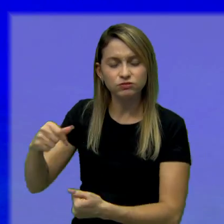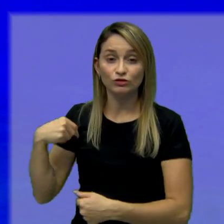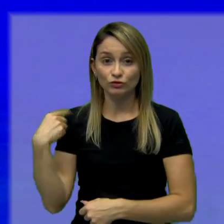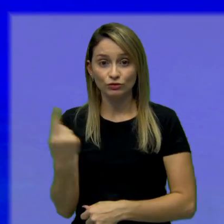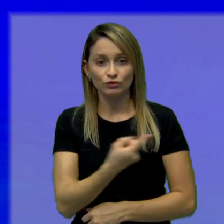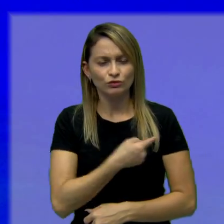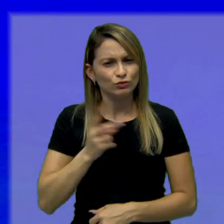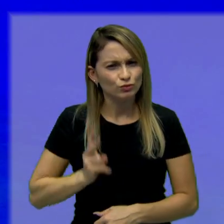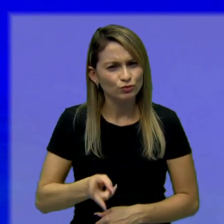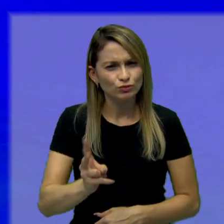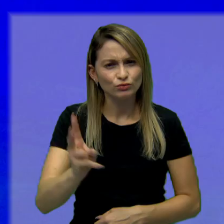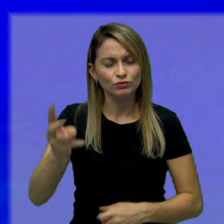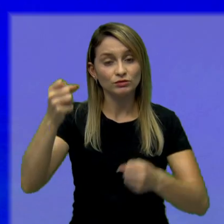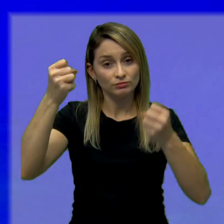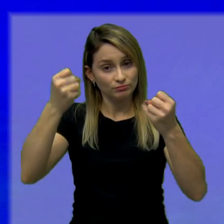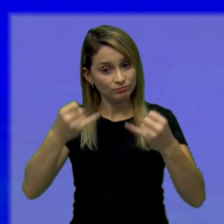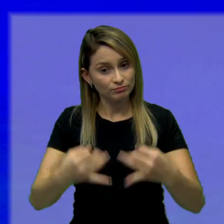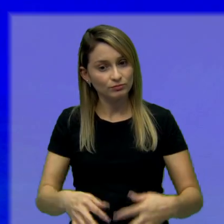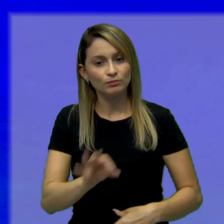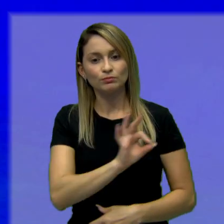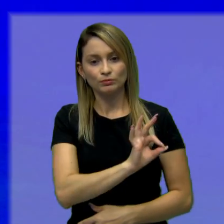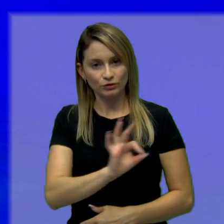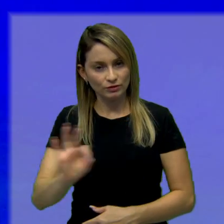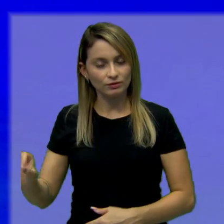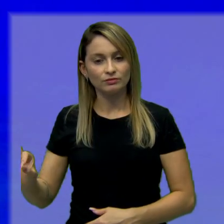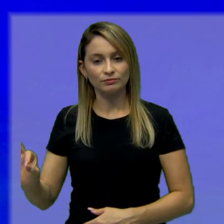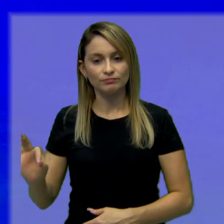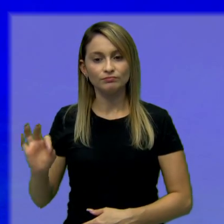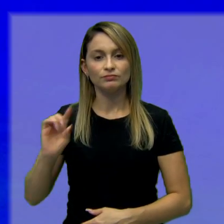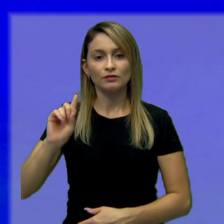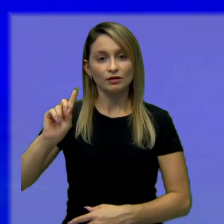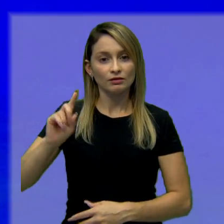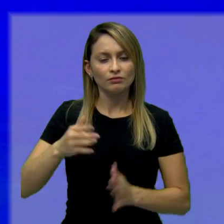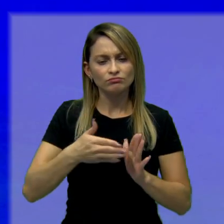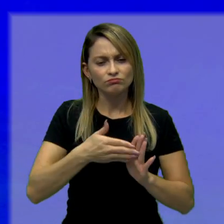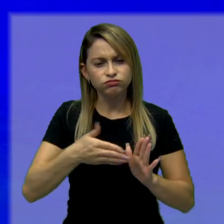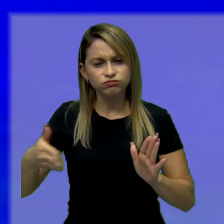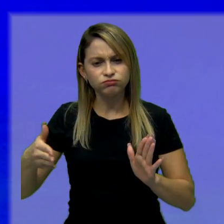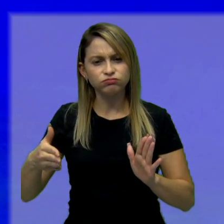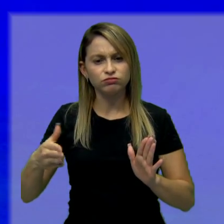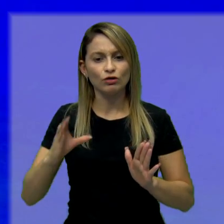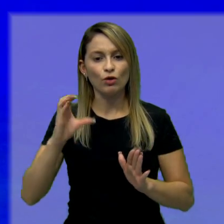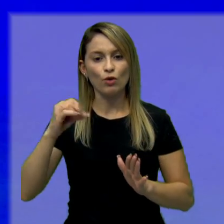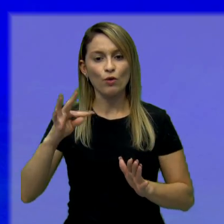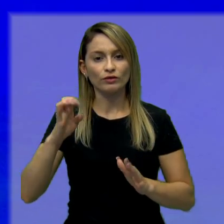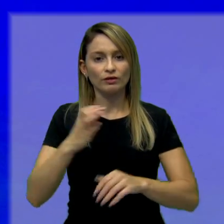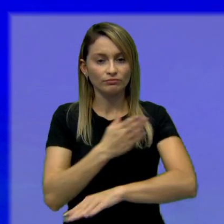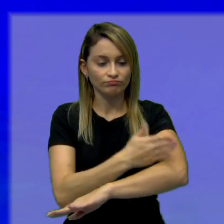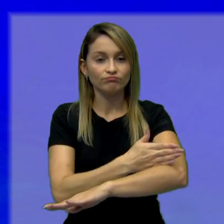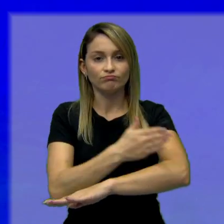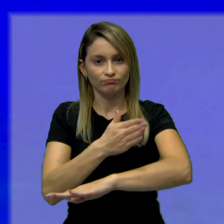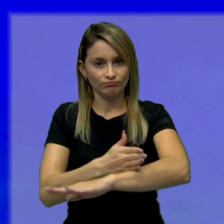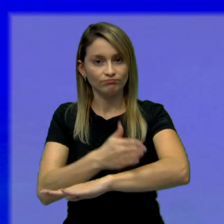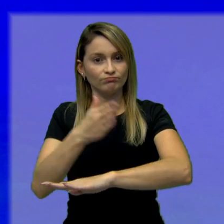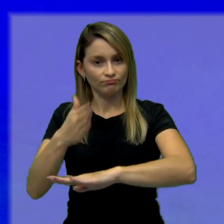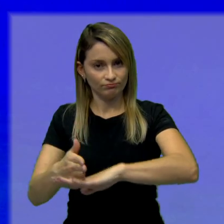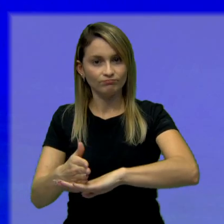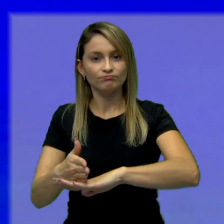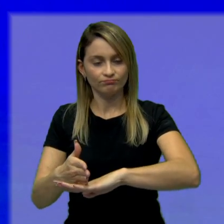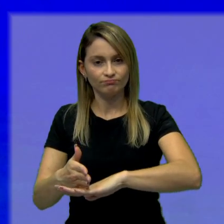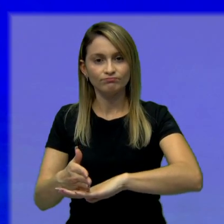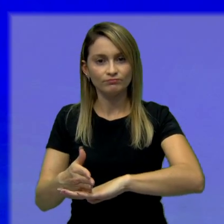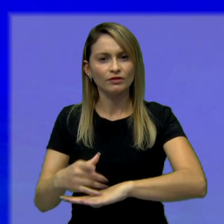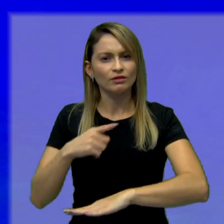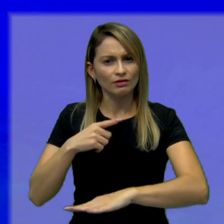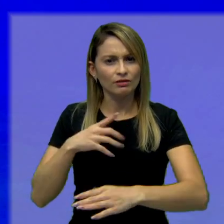ainda estamos falando sobre modernismo. Depois do modernismo, nós vamos ter a parte contemporânea, que ainda não estão